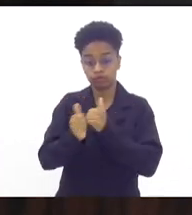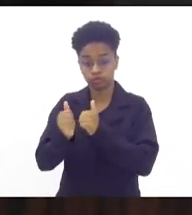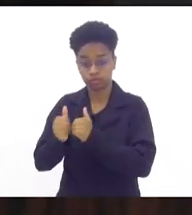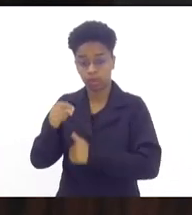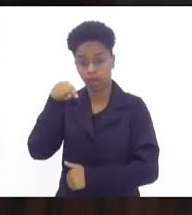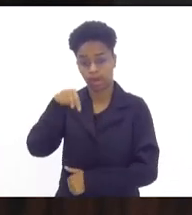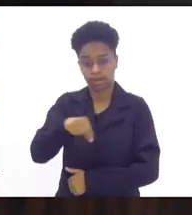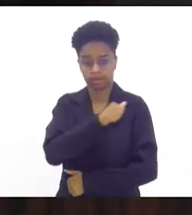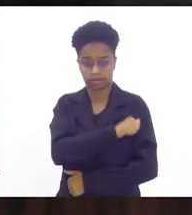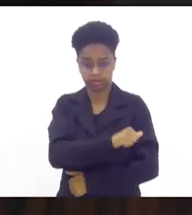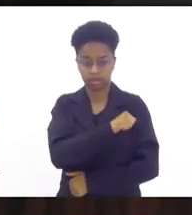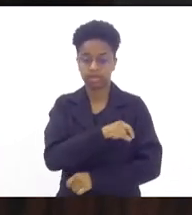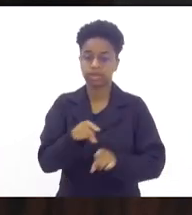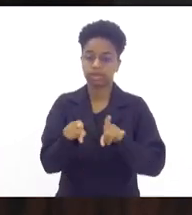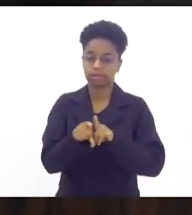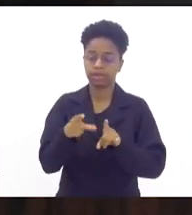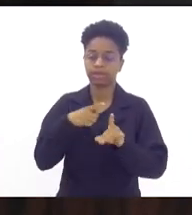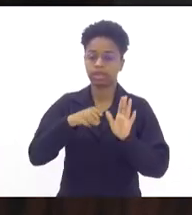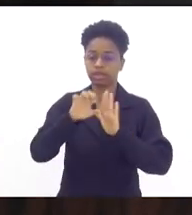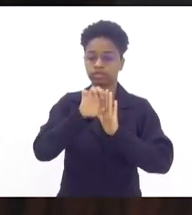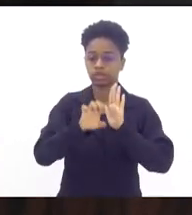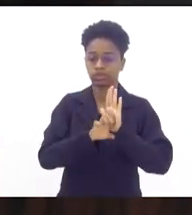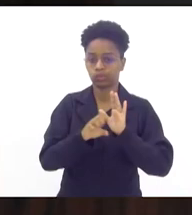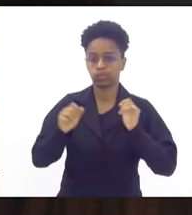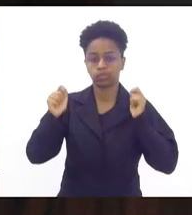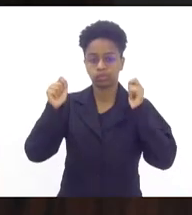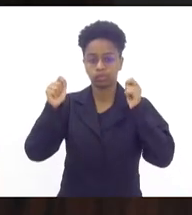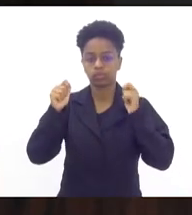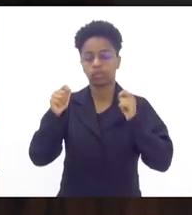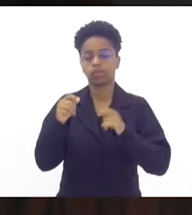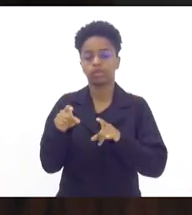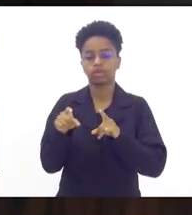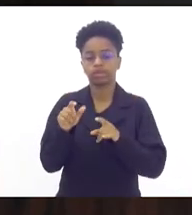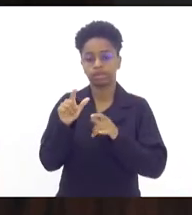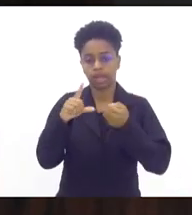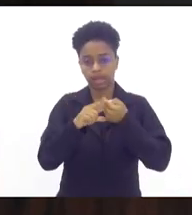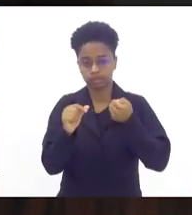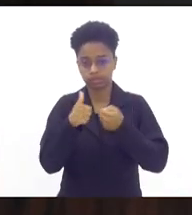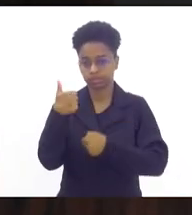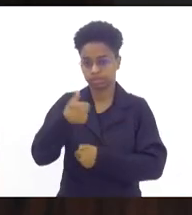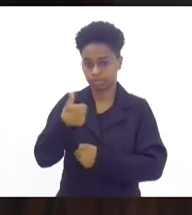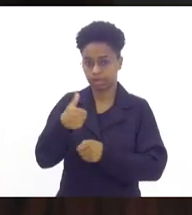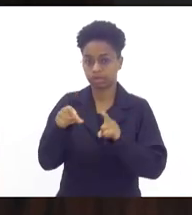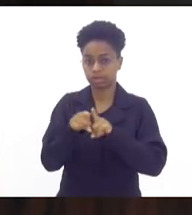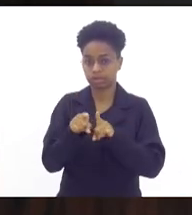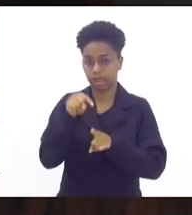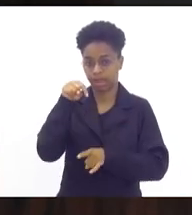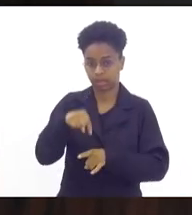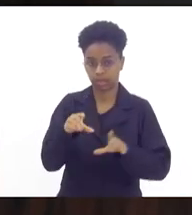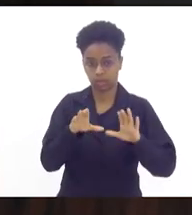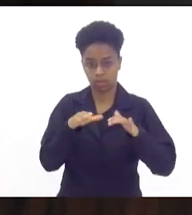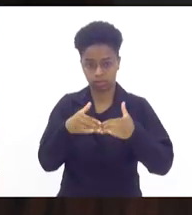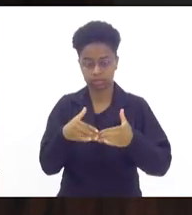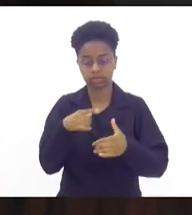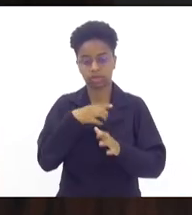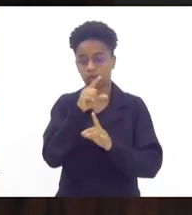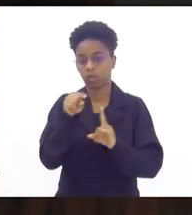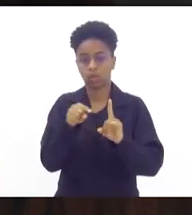no estatuto do torcedor no artigo primeiro e nas obrigações dessa comissão que Visa prever